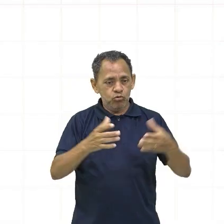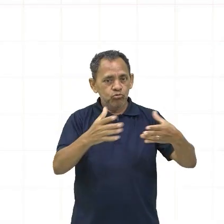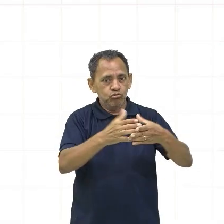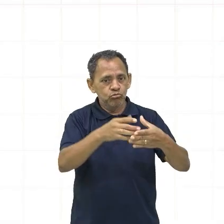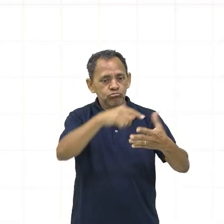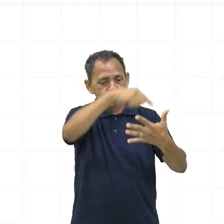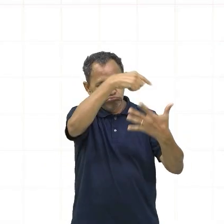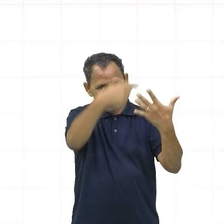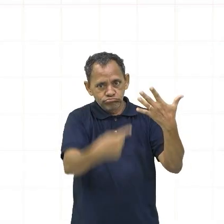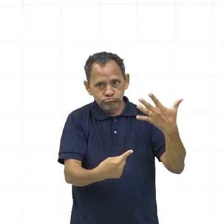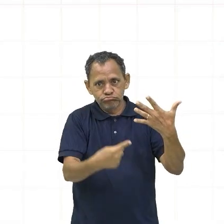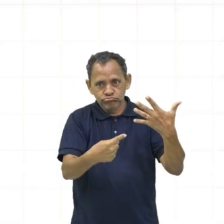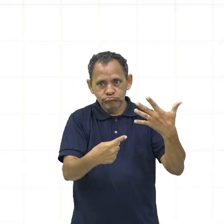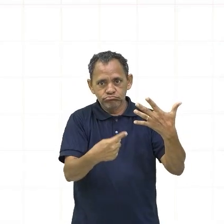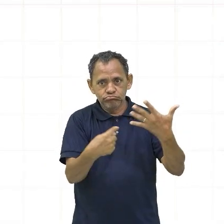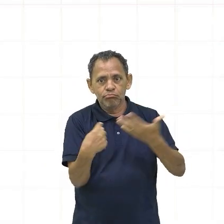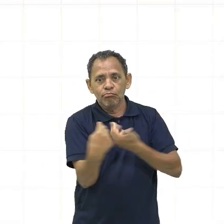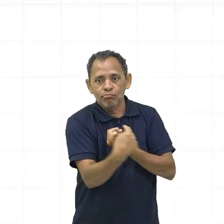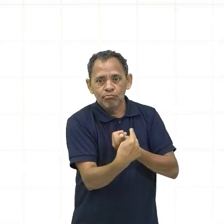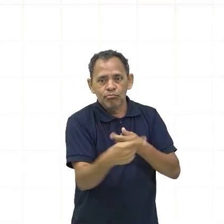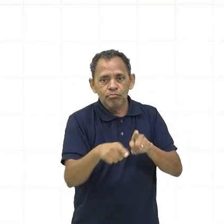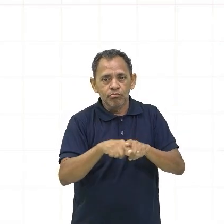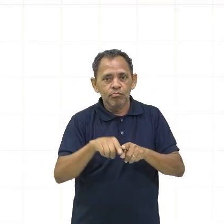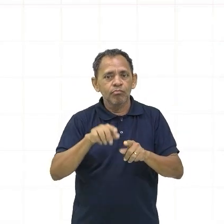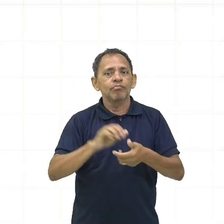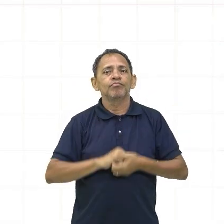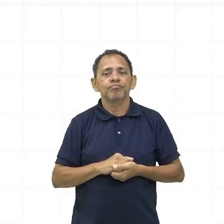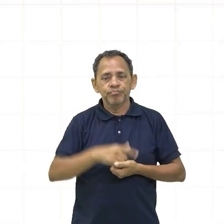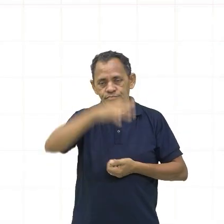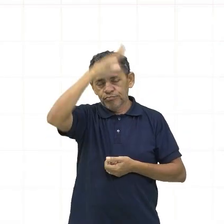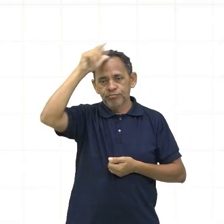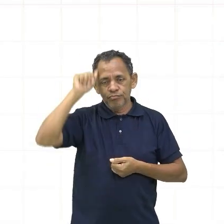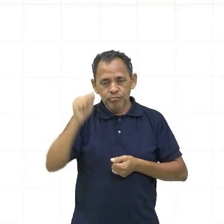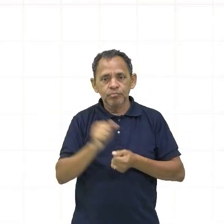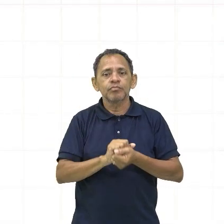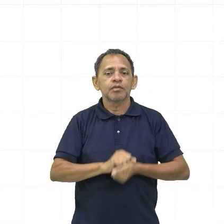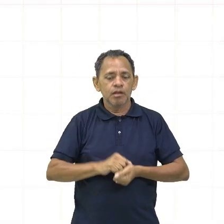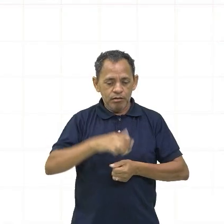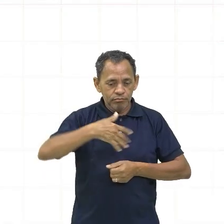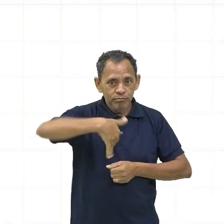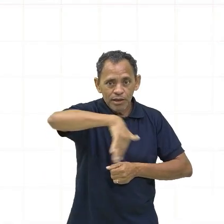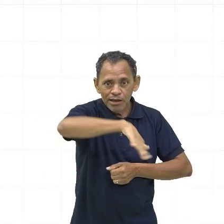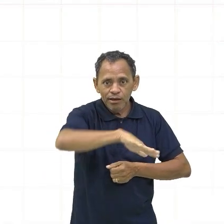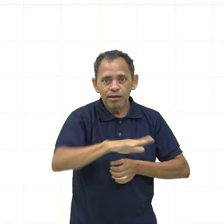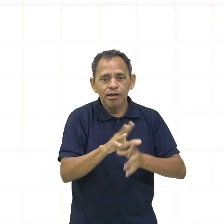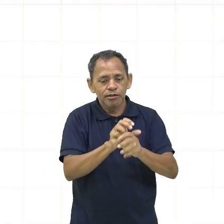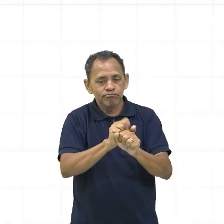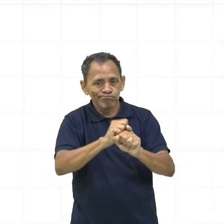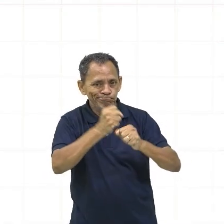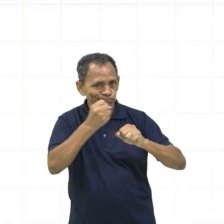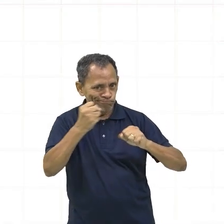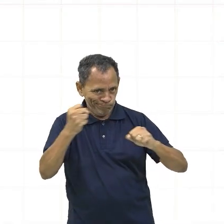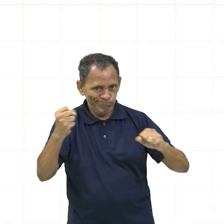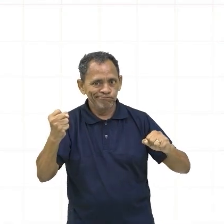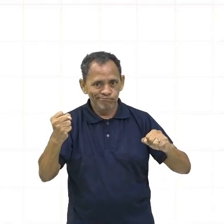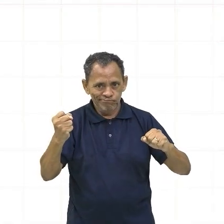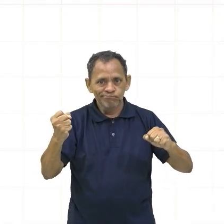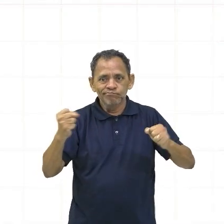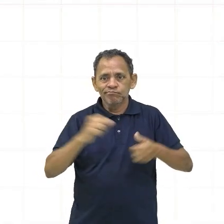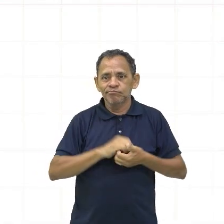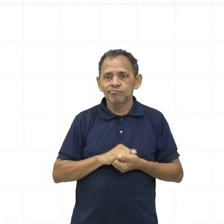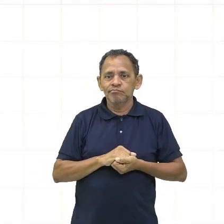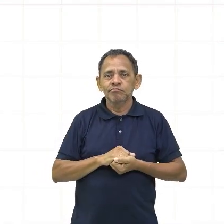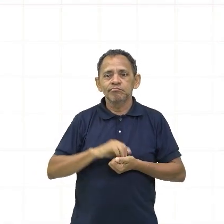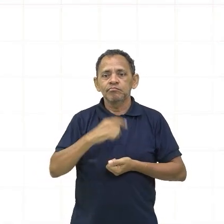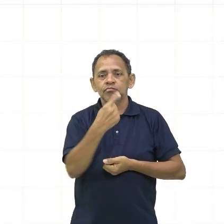federativas. O Amazonas, ele é um estado com vasto território, né? Ele tem uma área territorial em torno